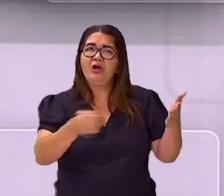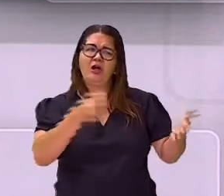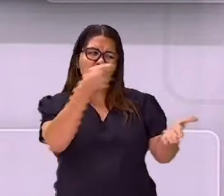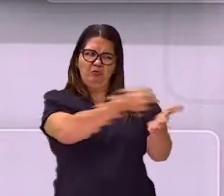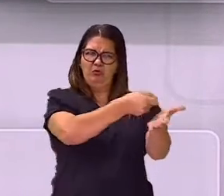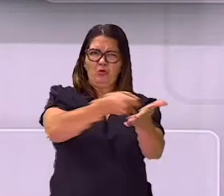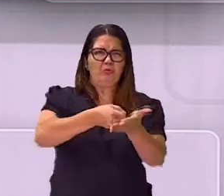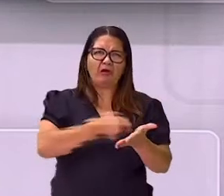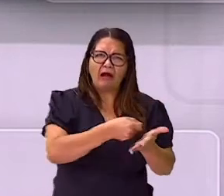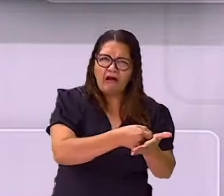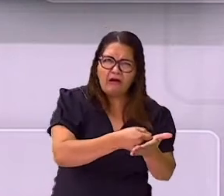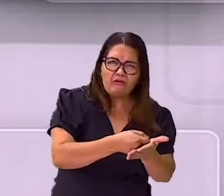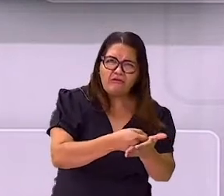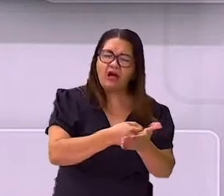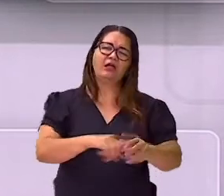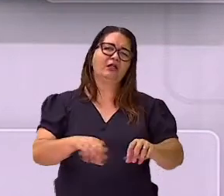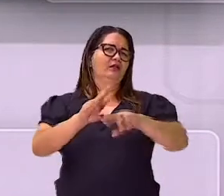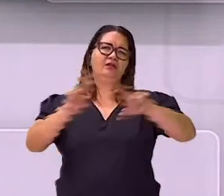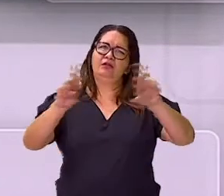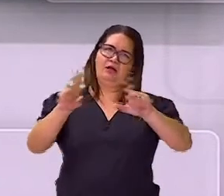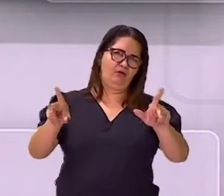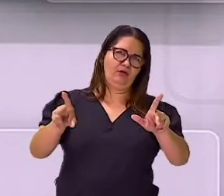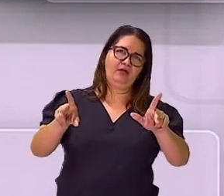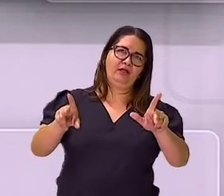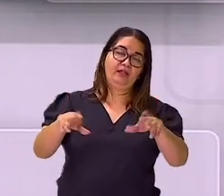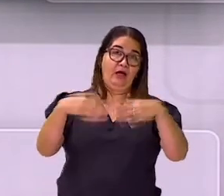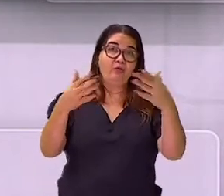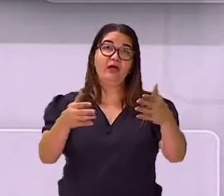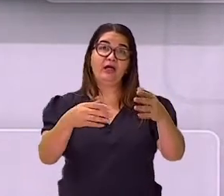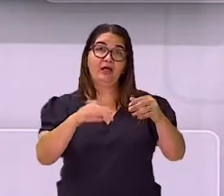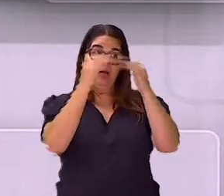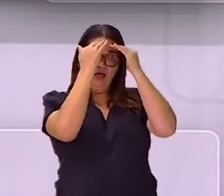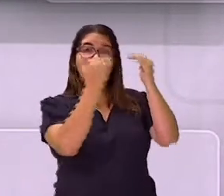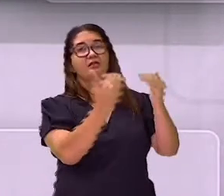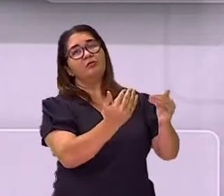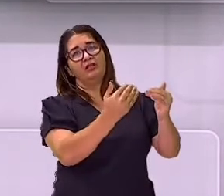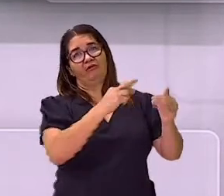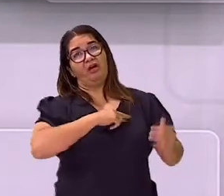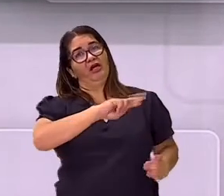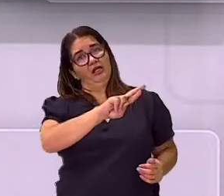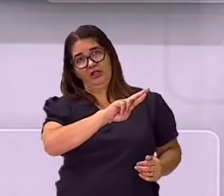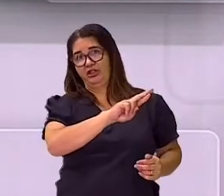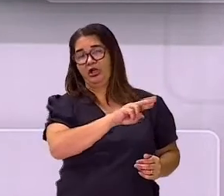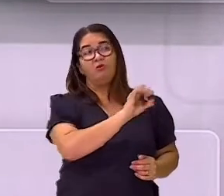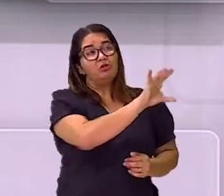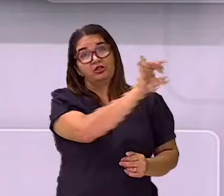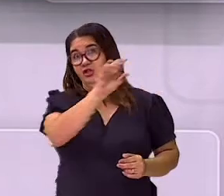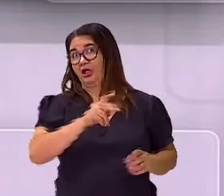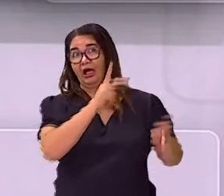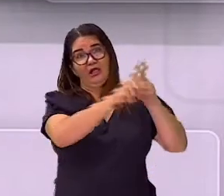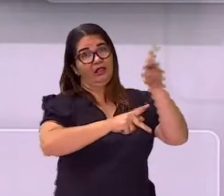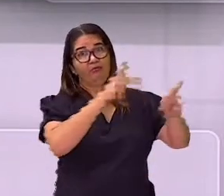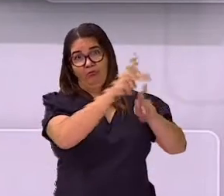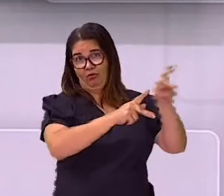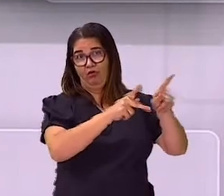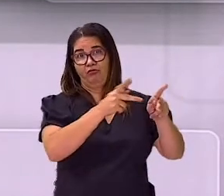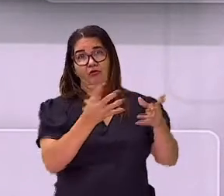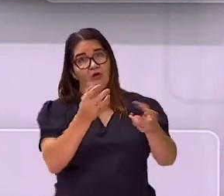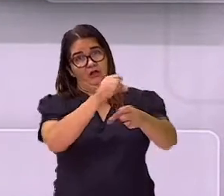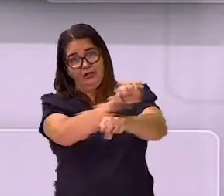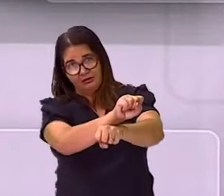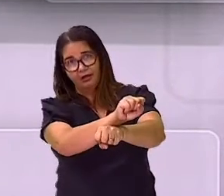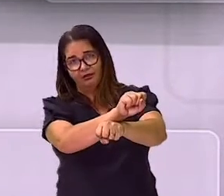sua cultura sobre os povos dominados. Então, essa aí é a diferença, porque que os judeus na Babilônia,